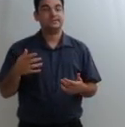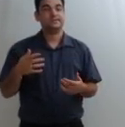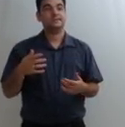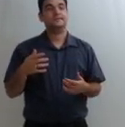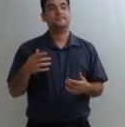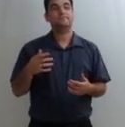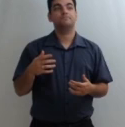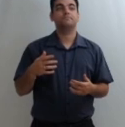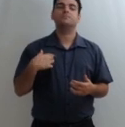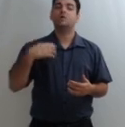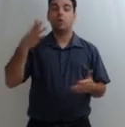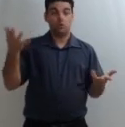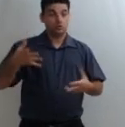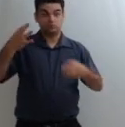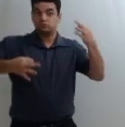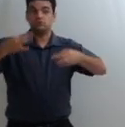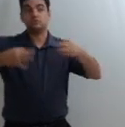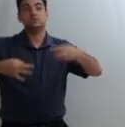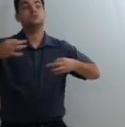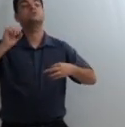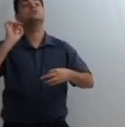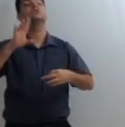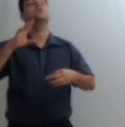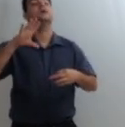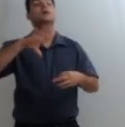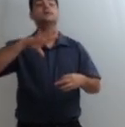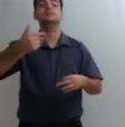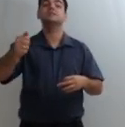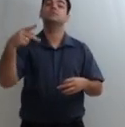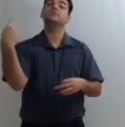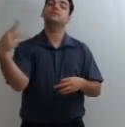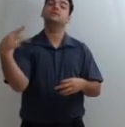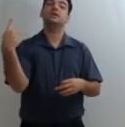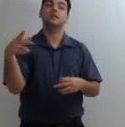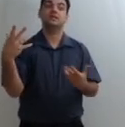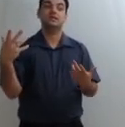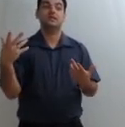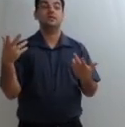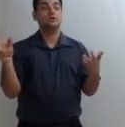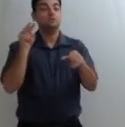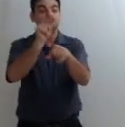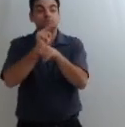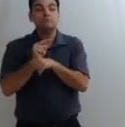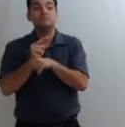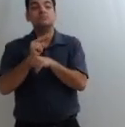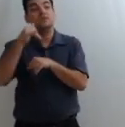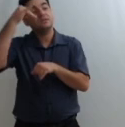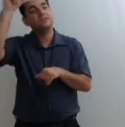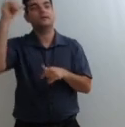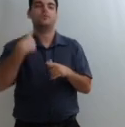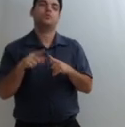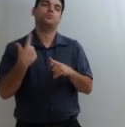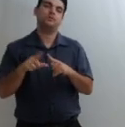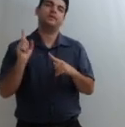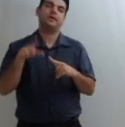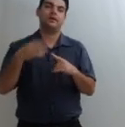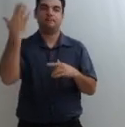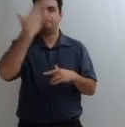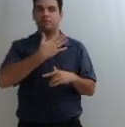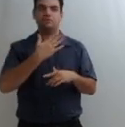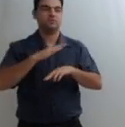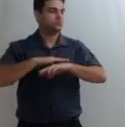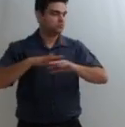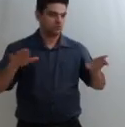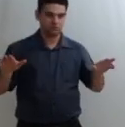aqui se julga o ato de natureza cautelar, de preservação da prova, e o ato foi